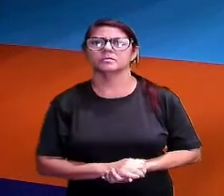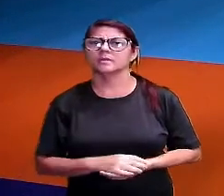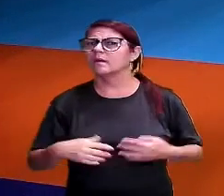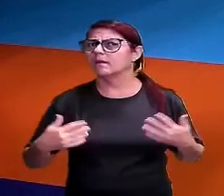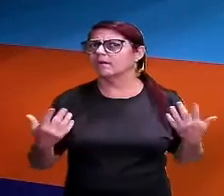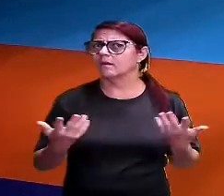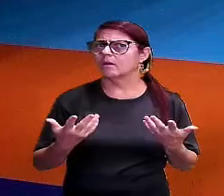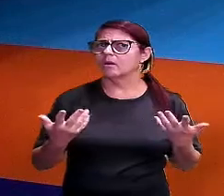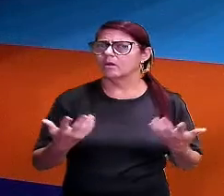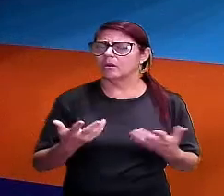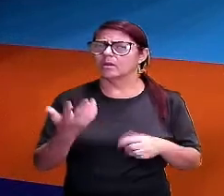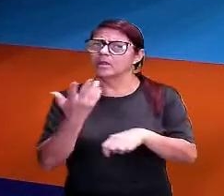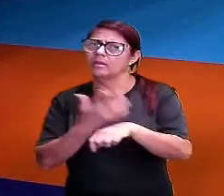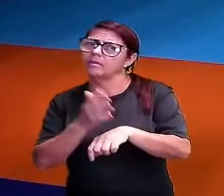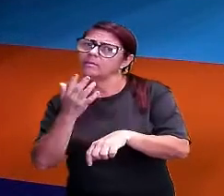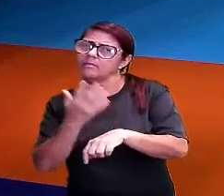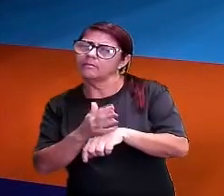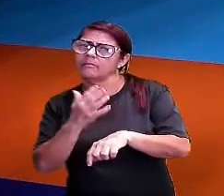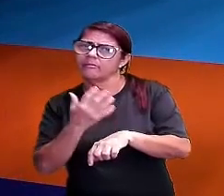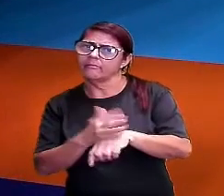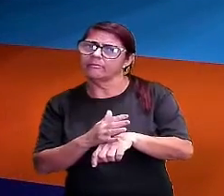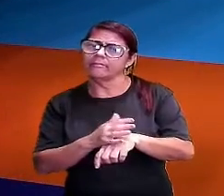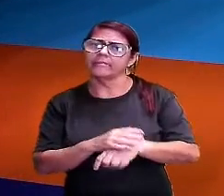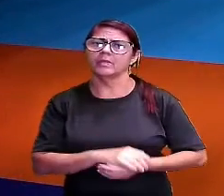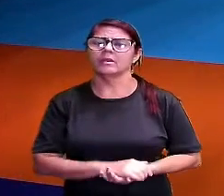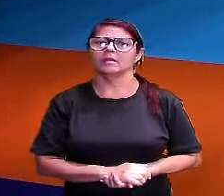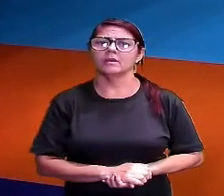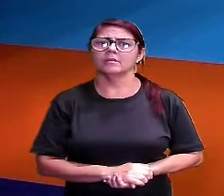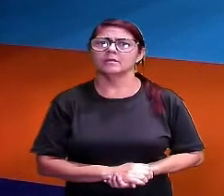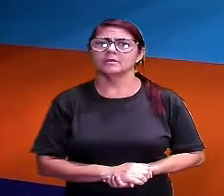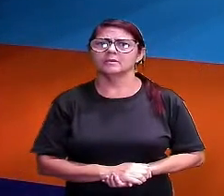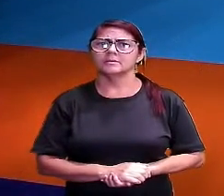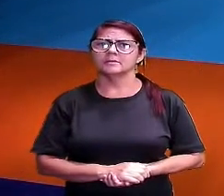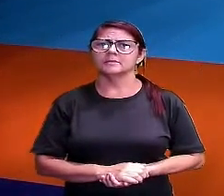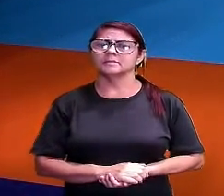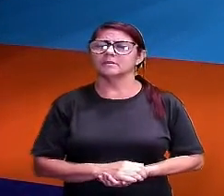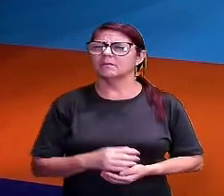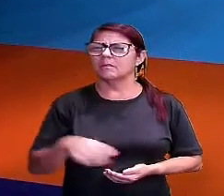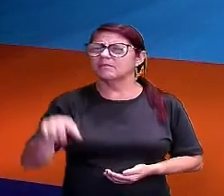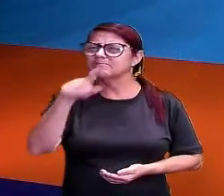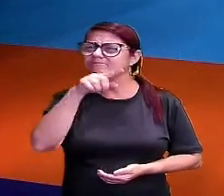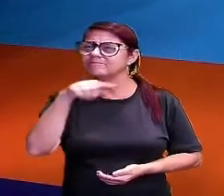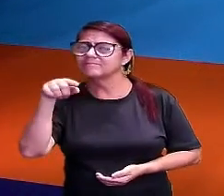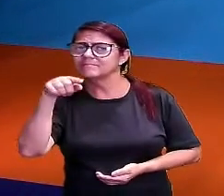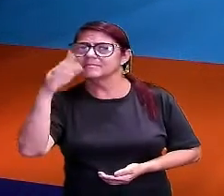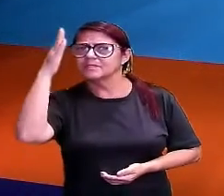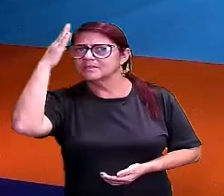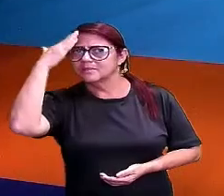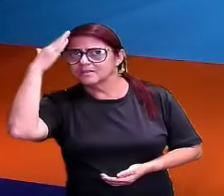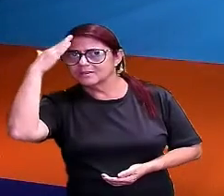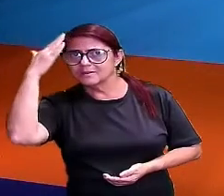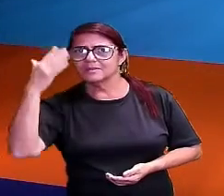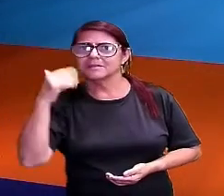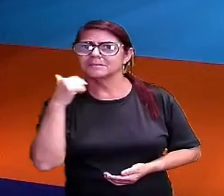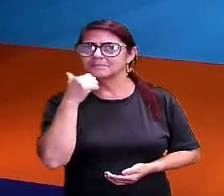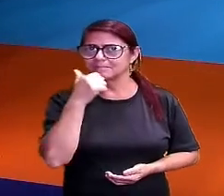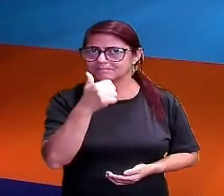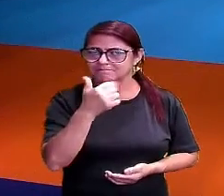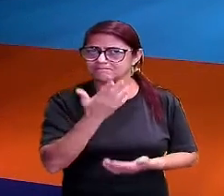Agora, a gente vai praticar um pouquinho, tá? Vamos aí praticar para ver se vocês estão afiados e entenderam a aula.